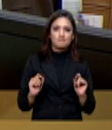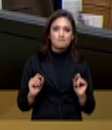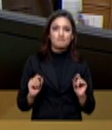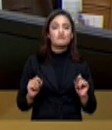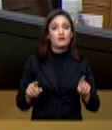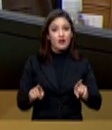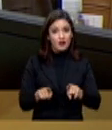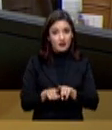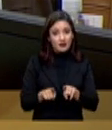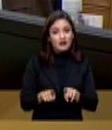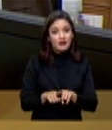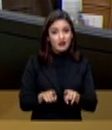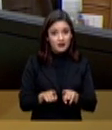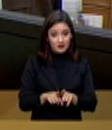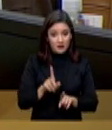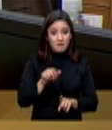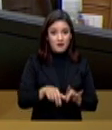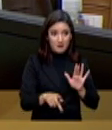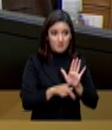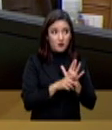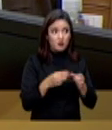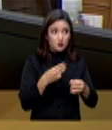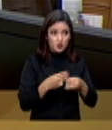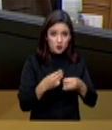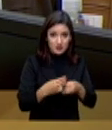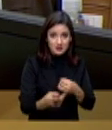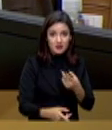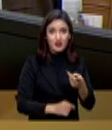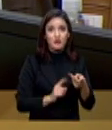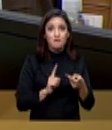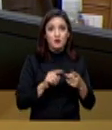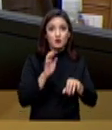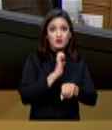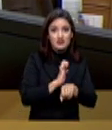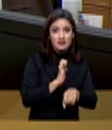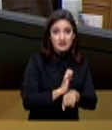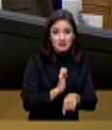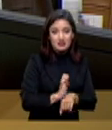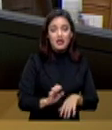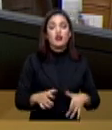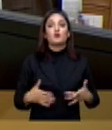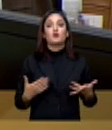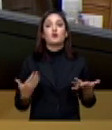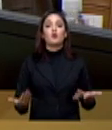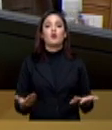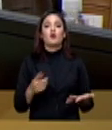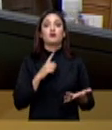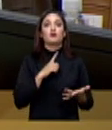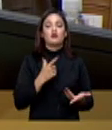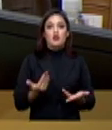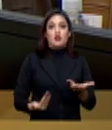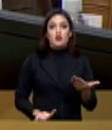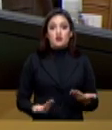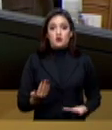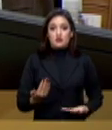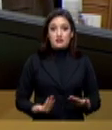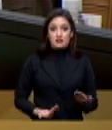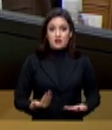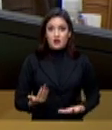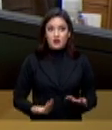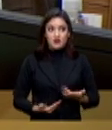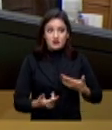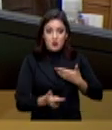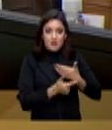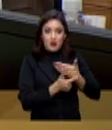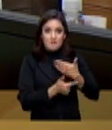também assiste aos municípios e estados quando em prestação regionalizada do serviço a